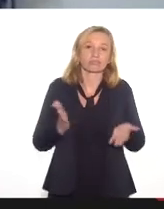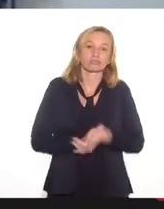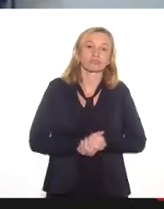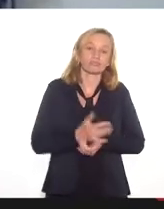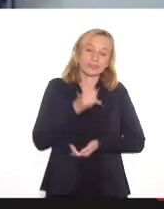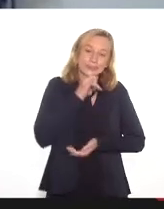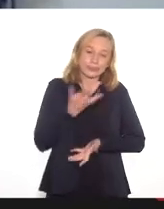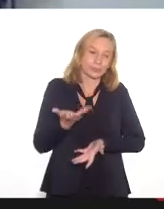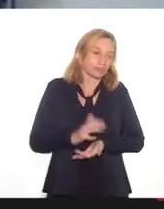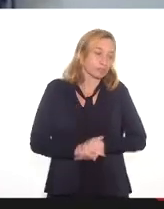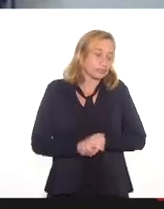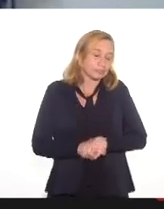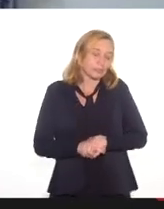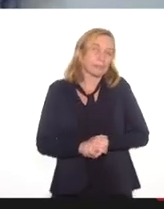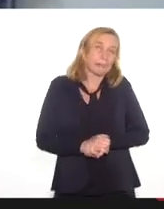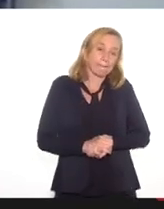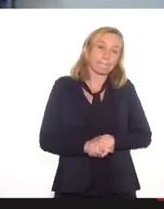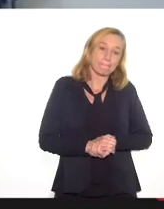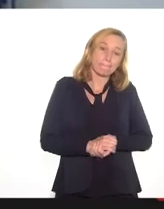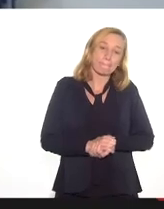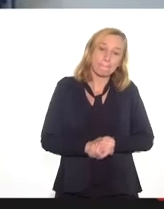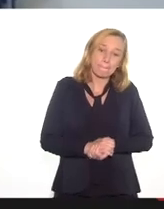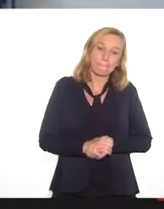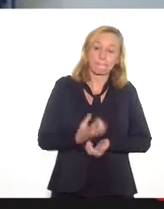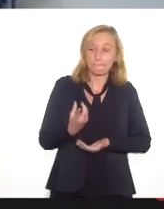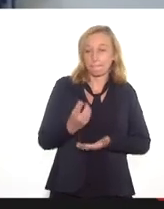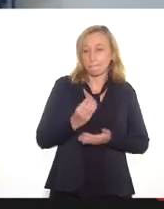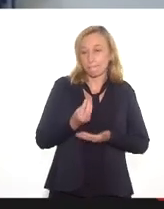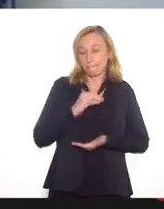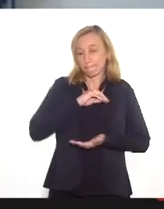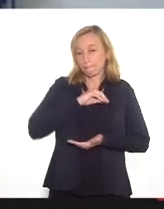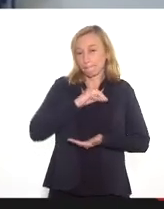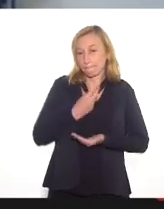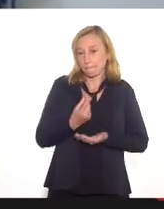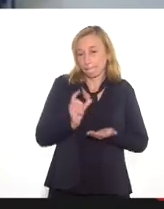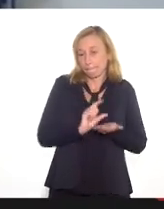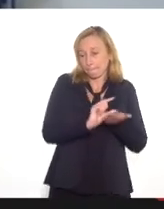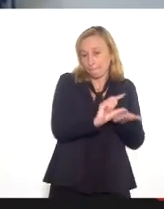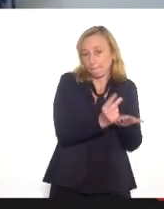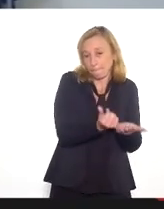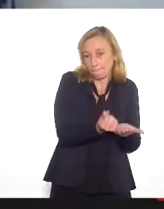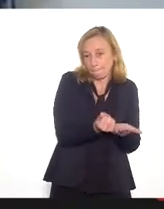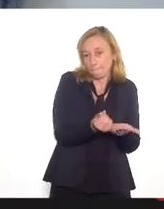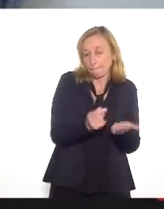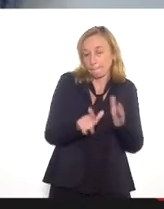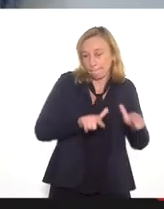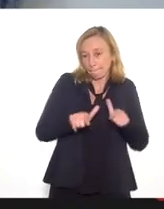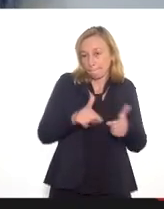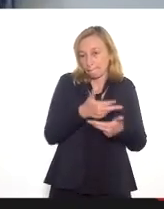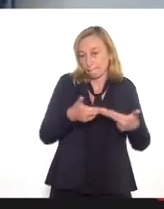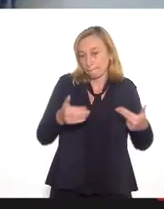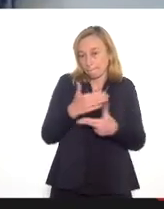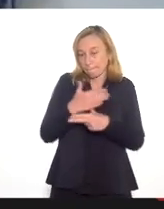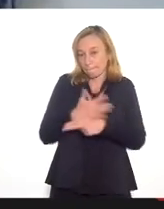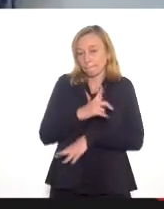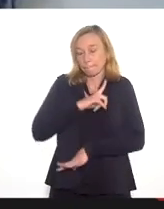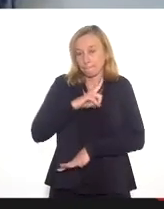por exemplo aquilo que diz respeito a composição do seu orçamento ao papel que muitas cidades têm e que acho que